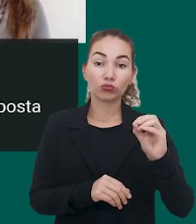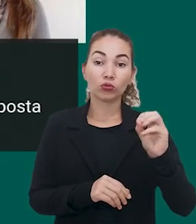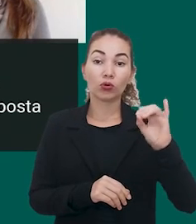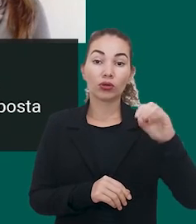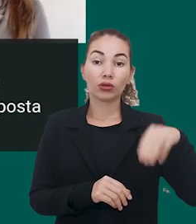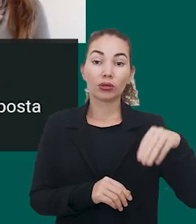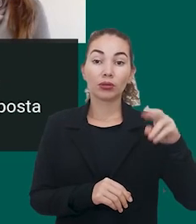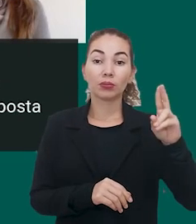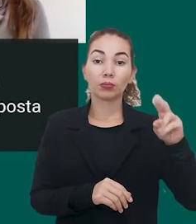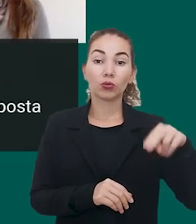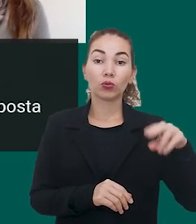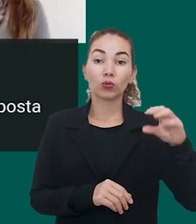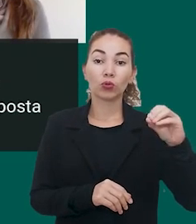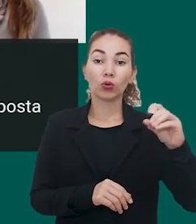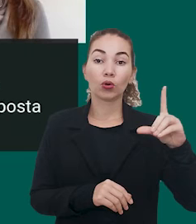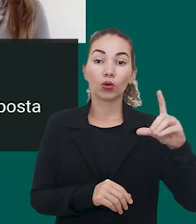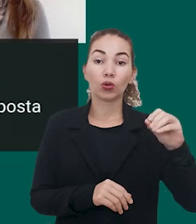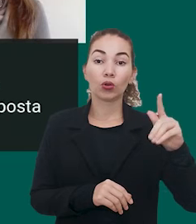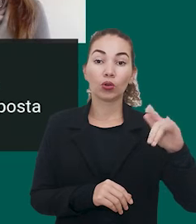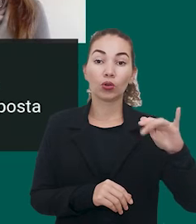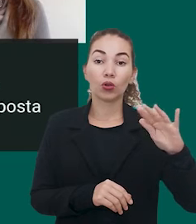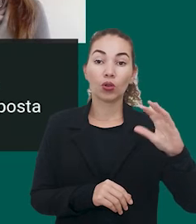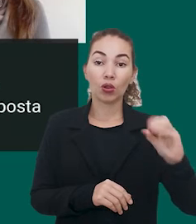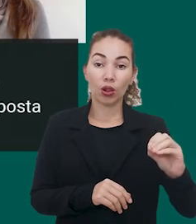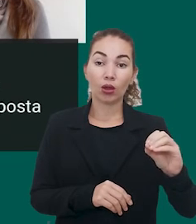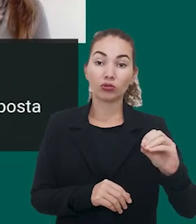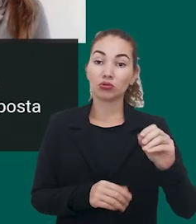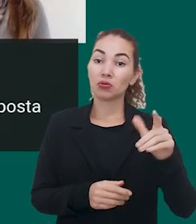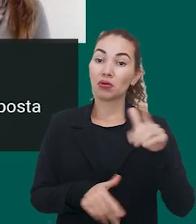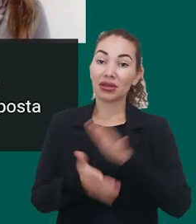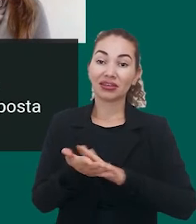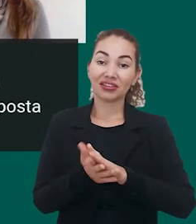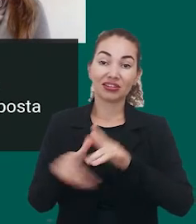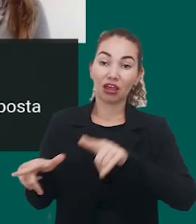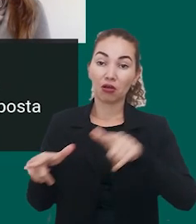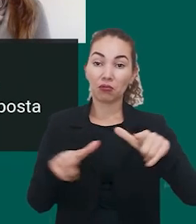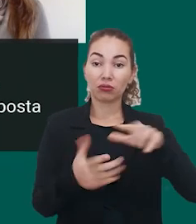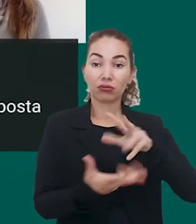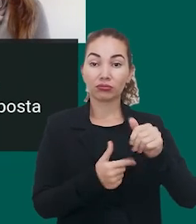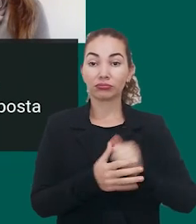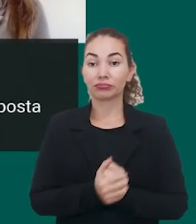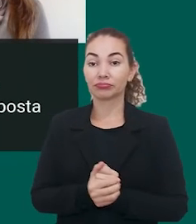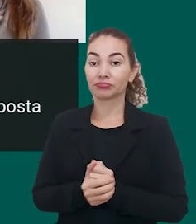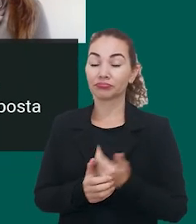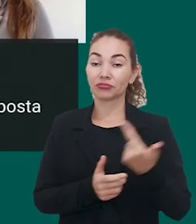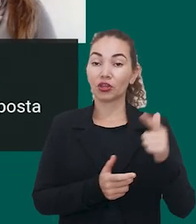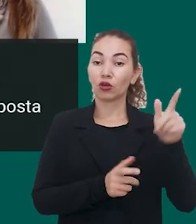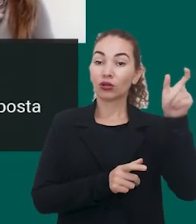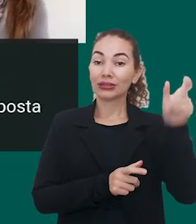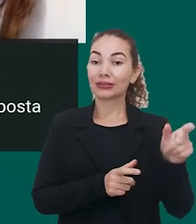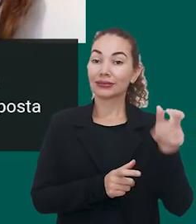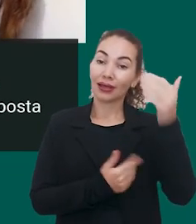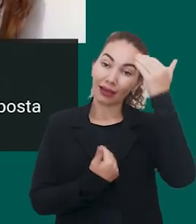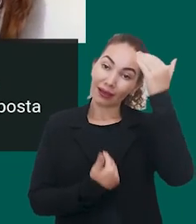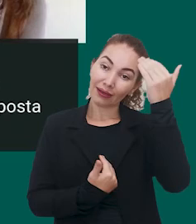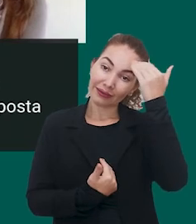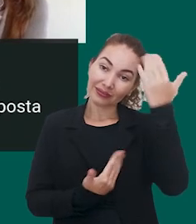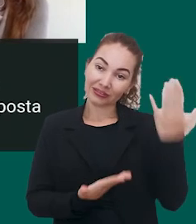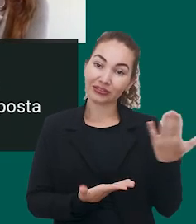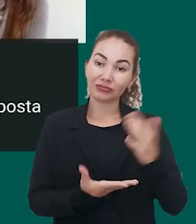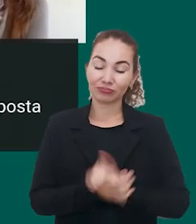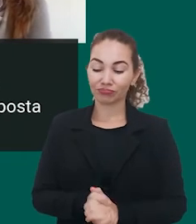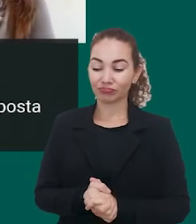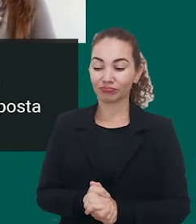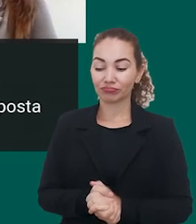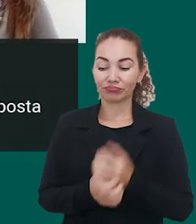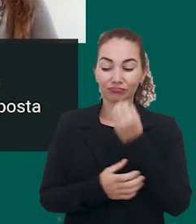eficácia de vacinas nesse momento em nenhum lugar do mundo. Tá? Aí a Andréia agradece aqui. Obrigado, Andréia Mauri.